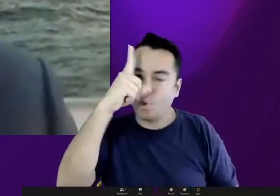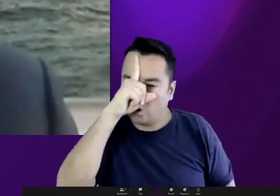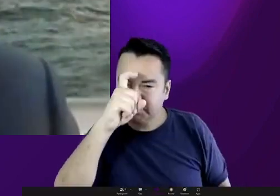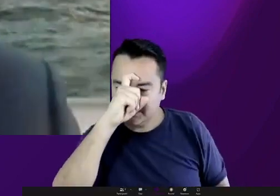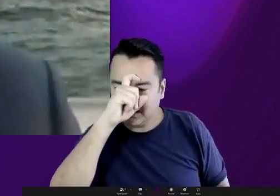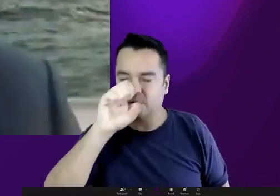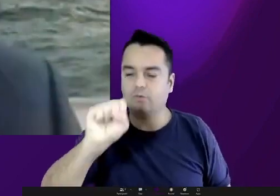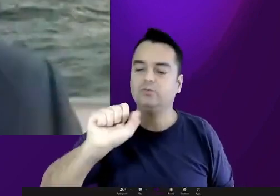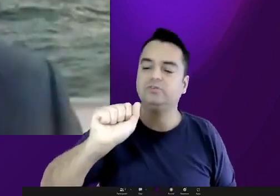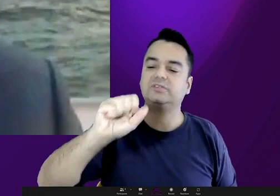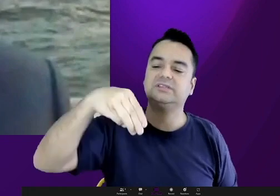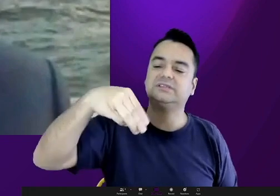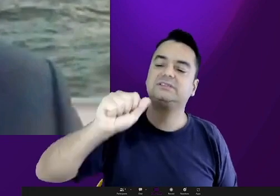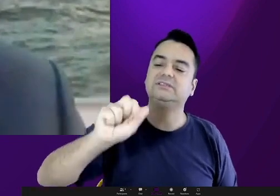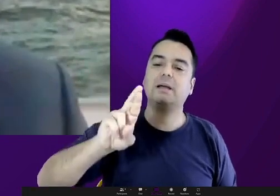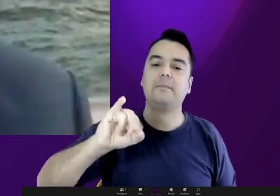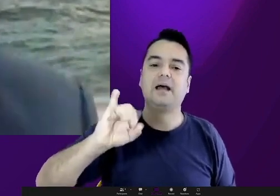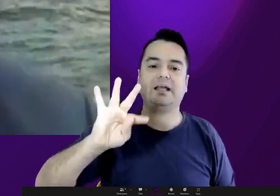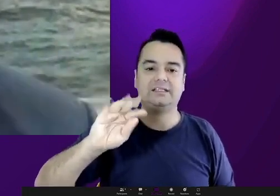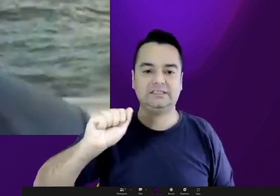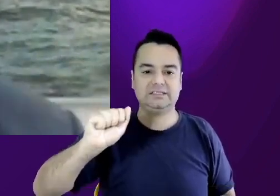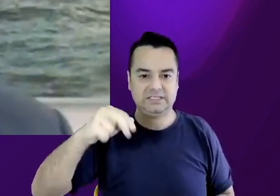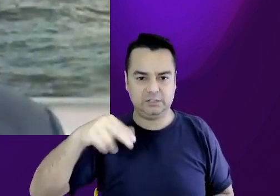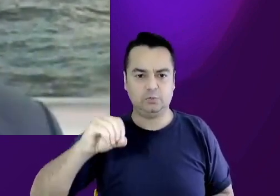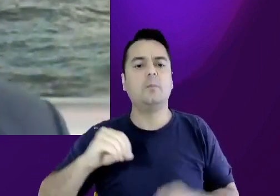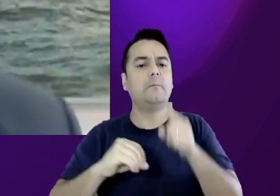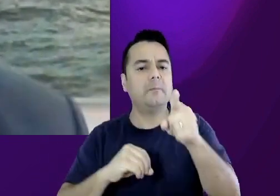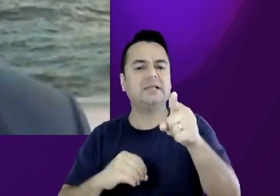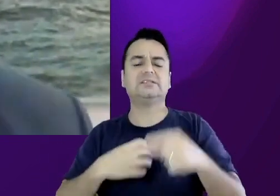robótica. É o melhor caminho atualmente?